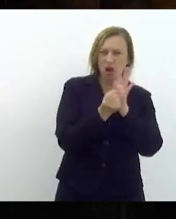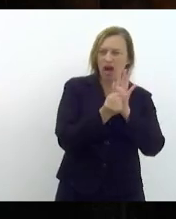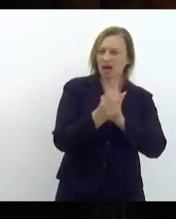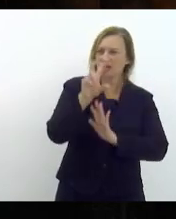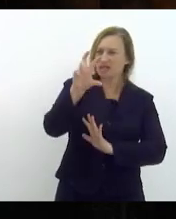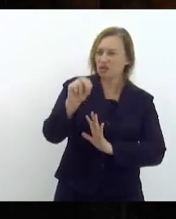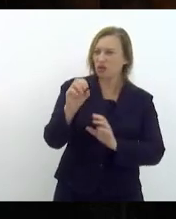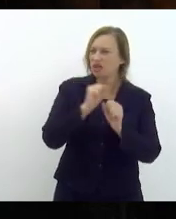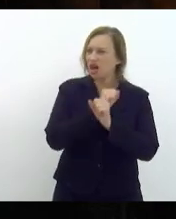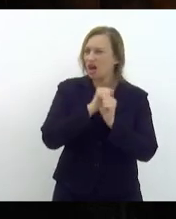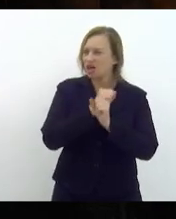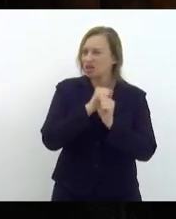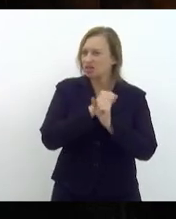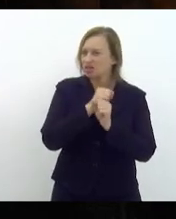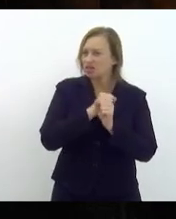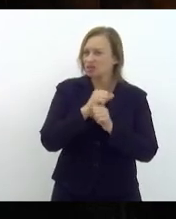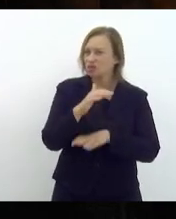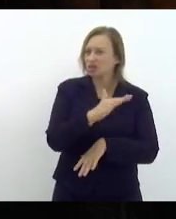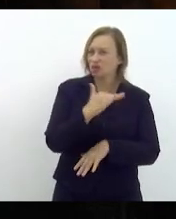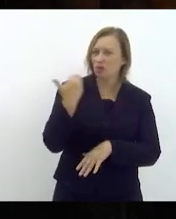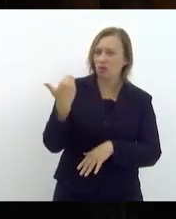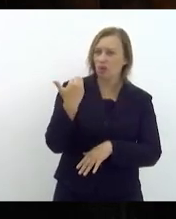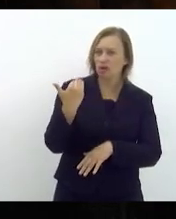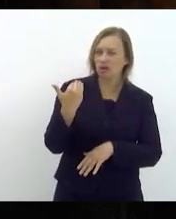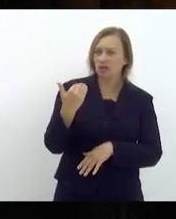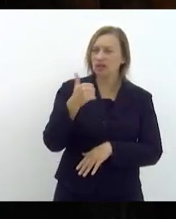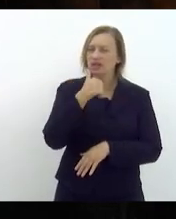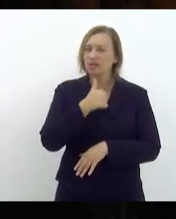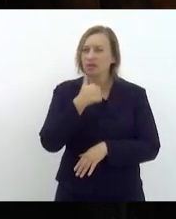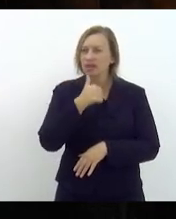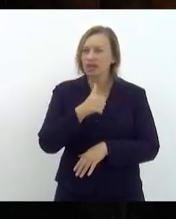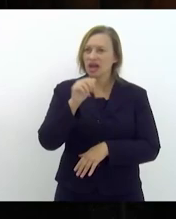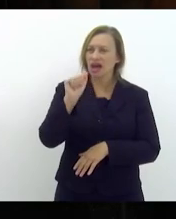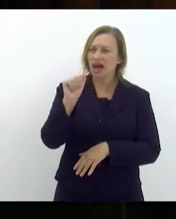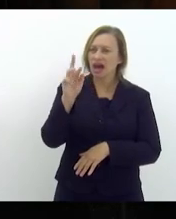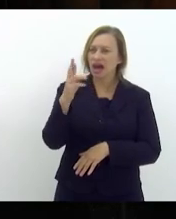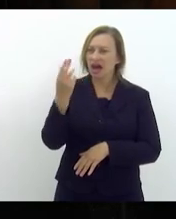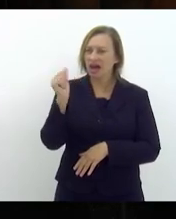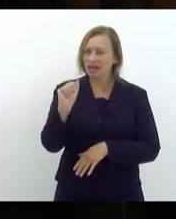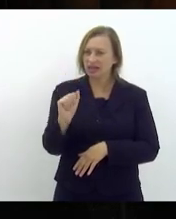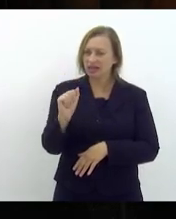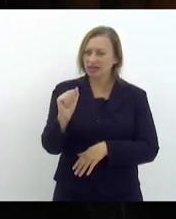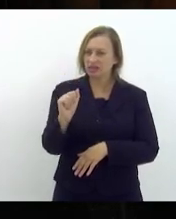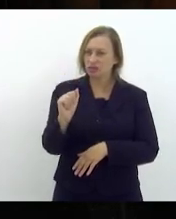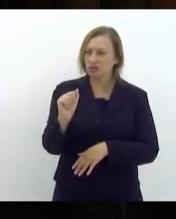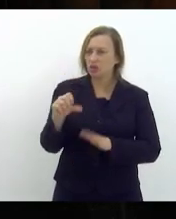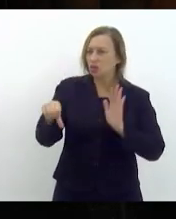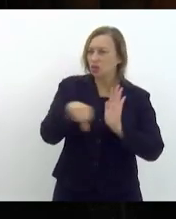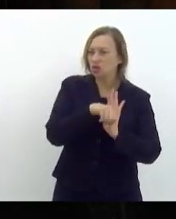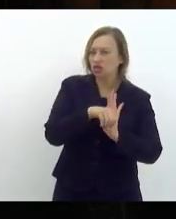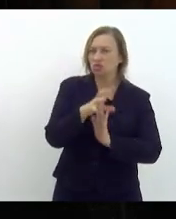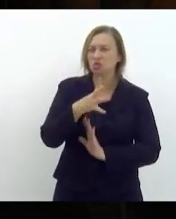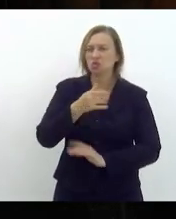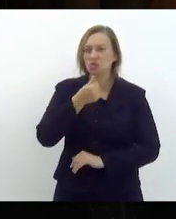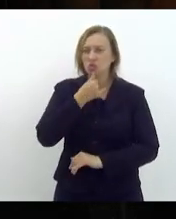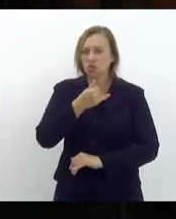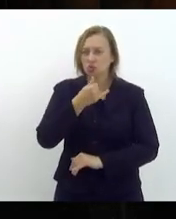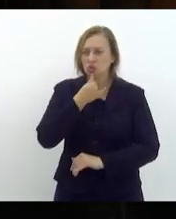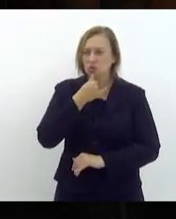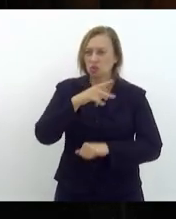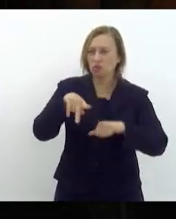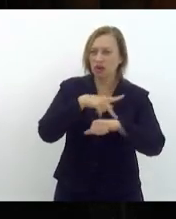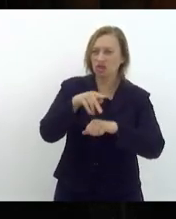50 anos do assassinato da menina Araceli crespo um crime que chocou o país nos anos